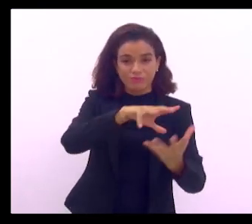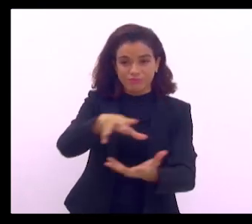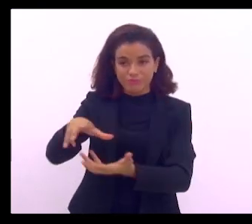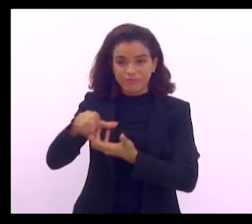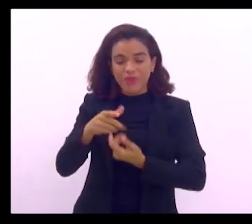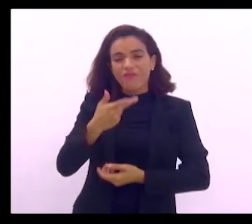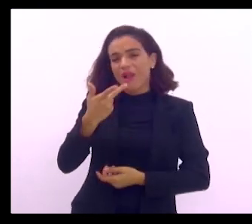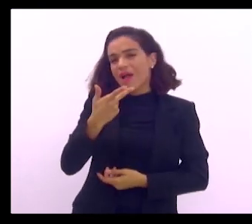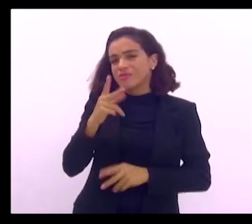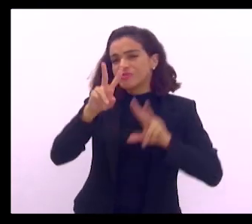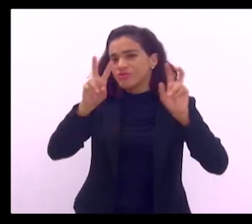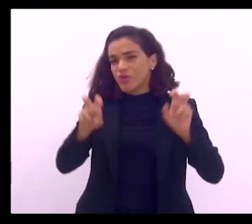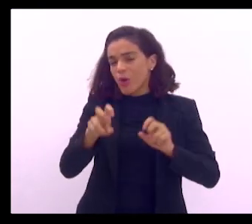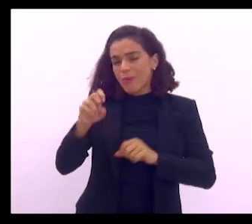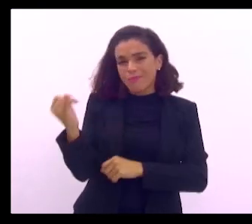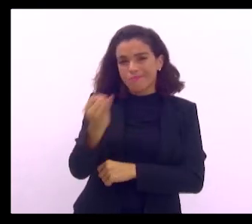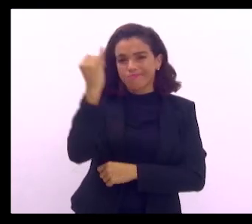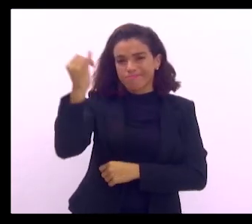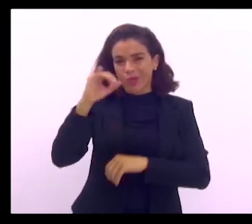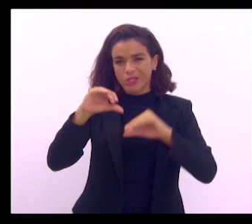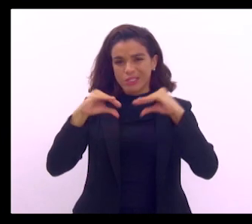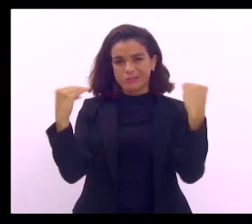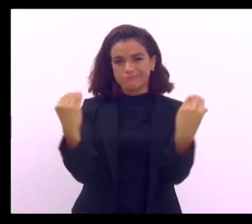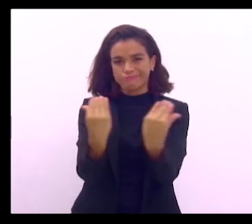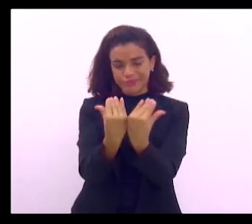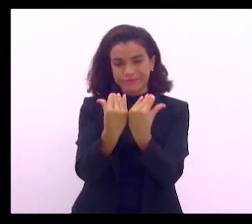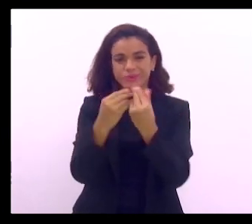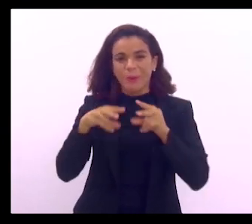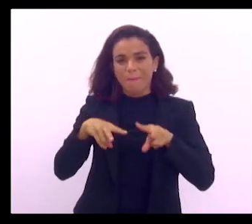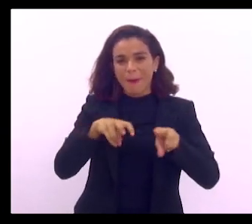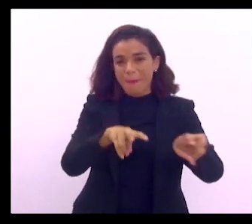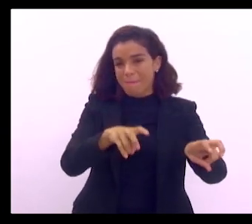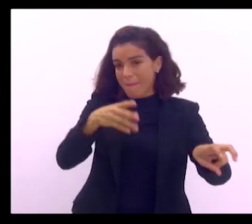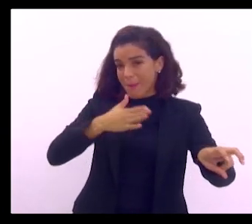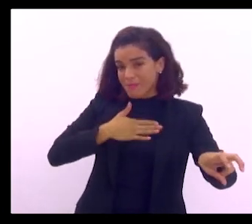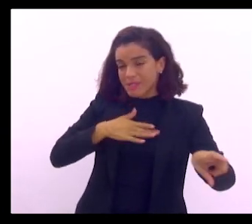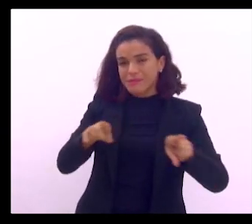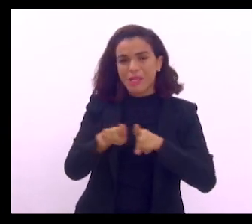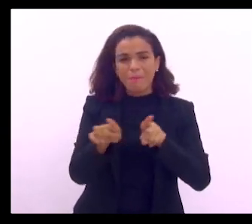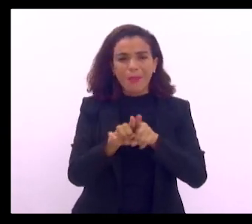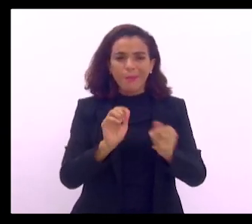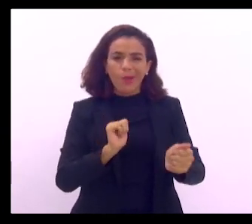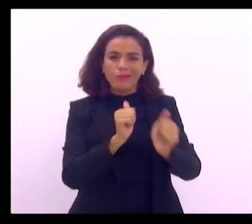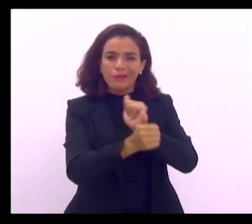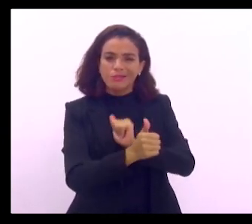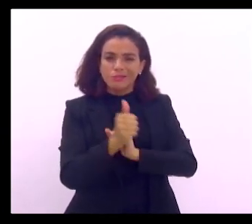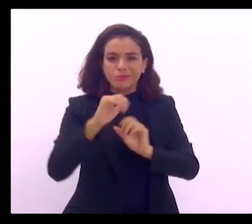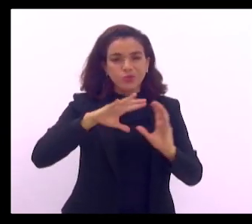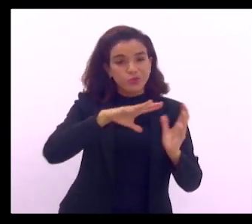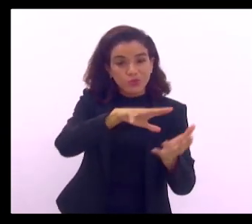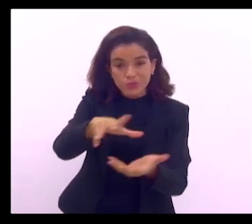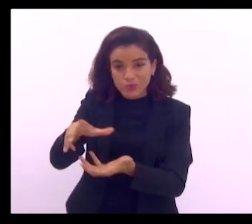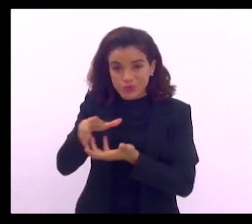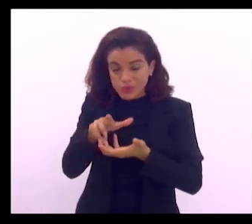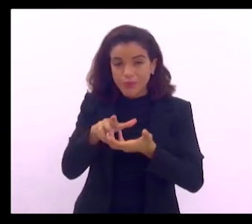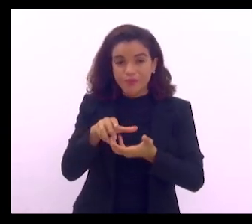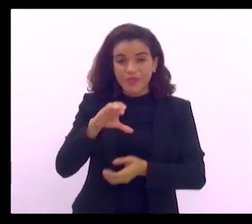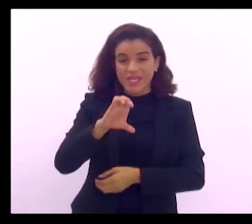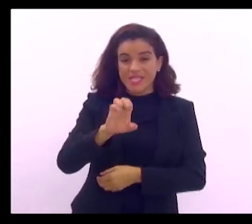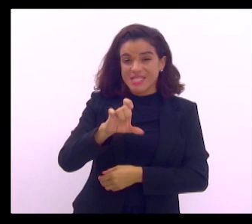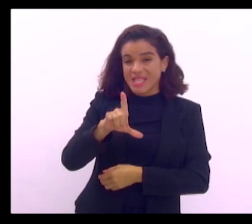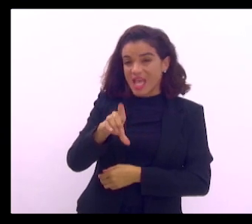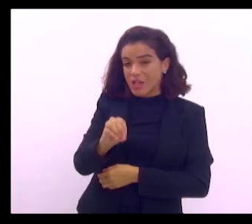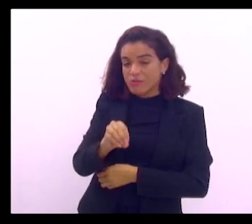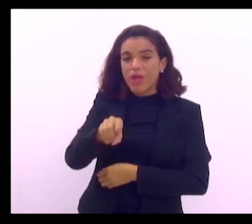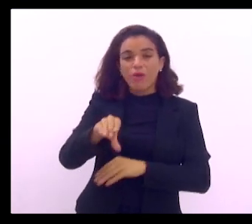falar da importância desse estádio, não só para mim, mas para o atletismo nacional e do mundo. O Célio de Barros foi o